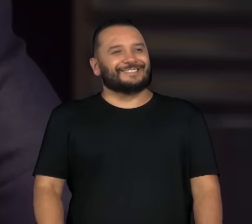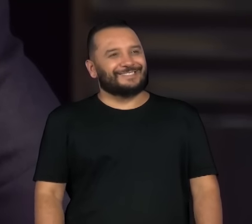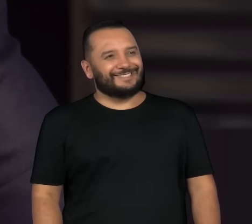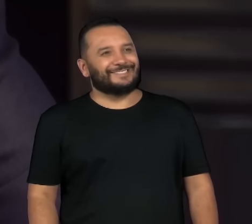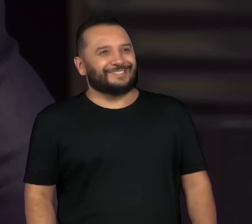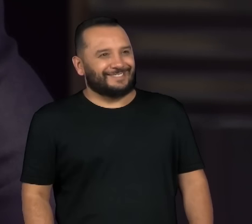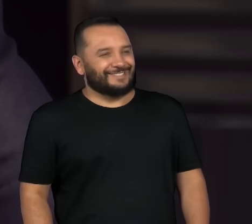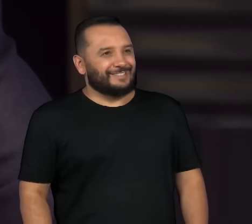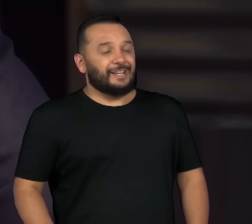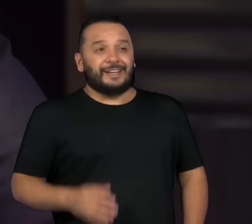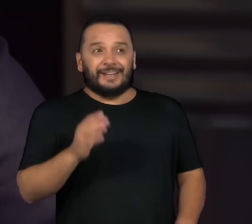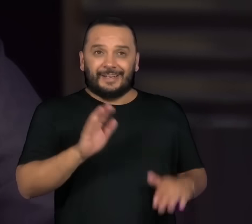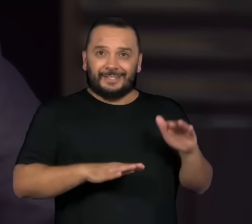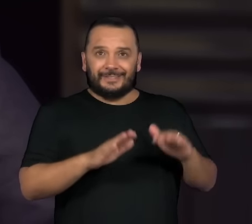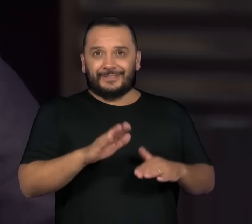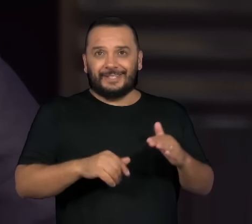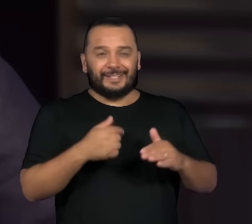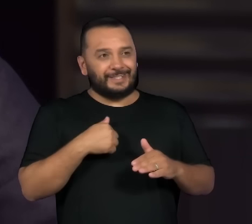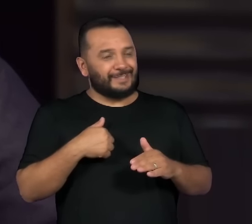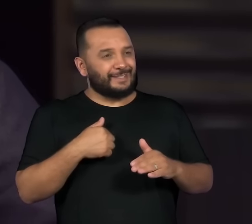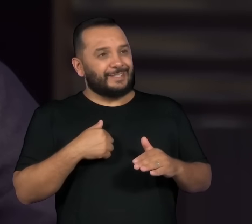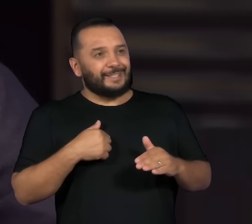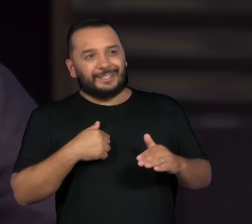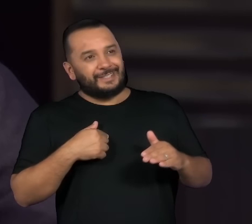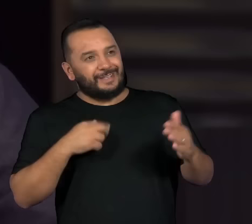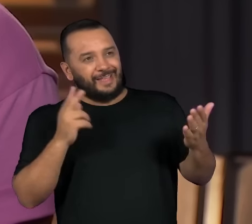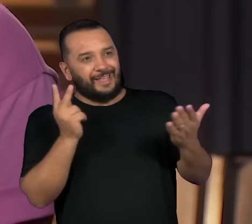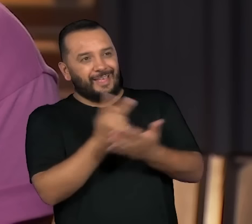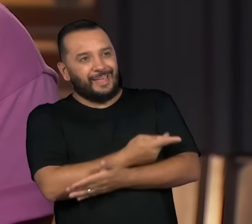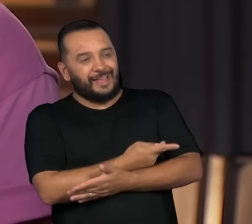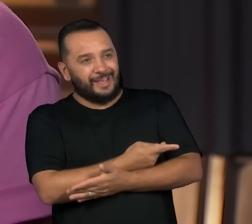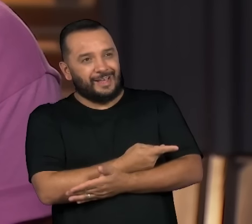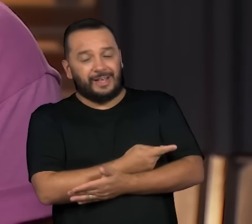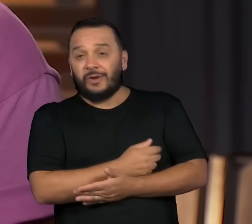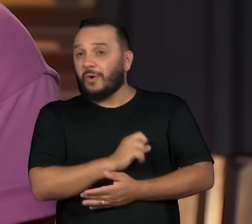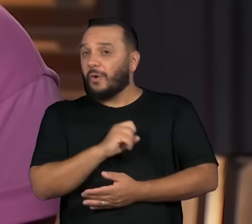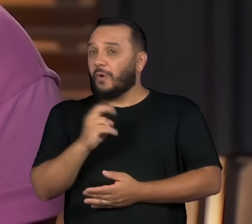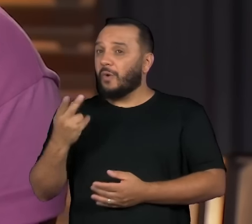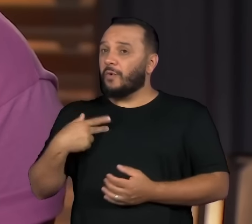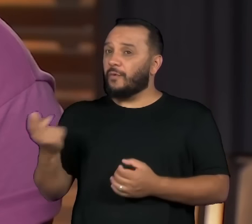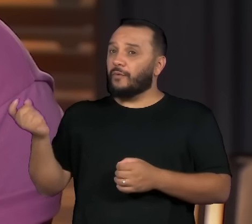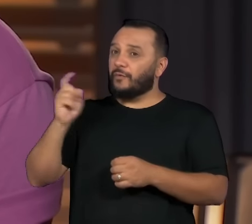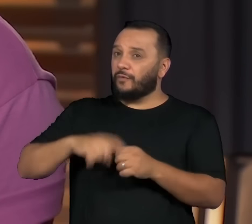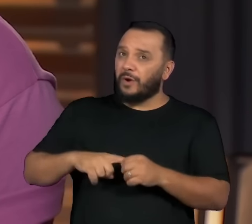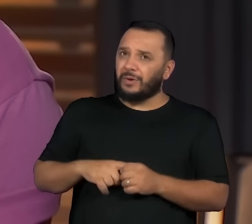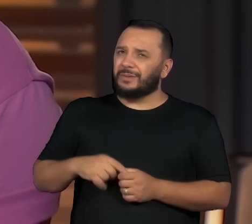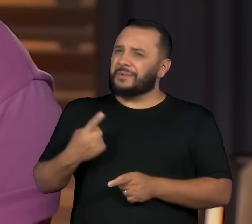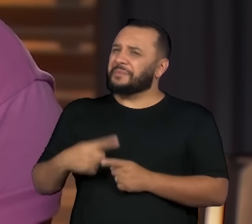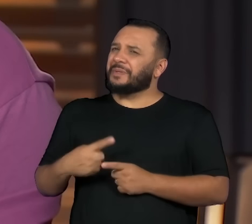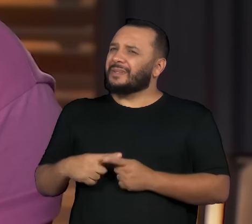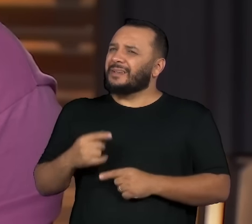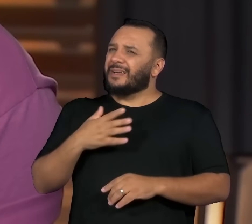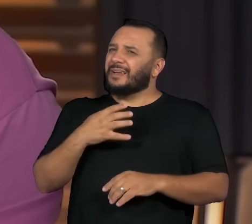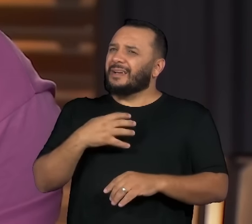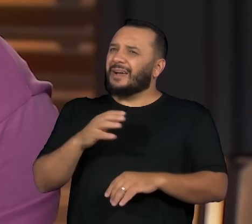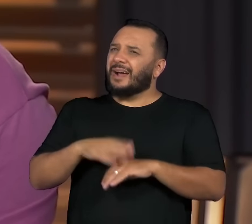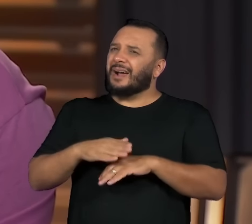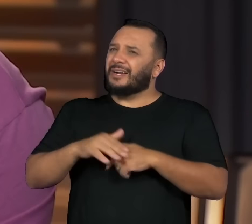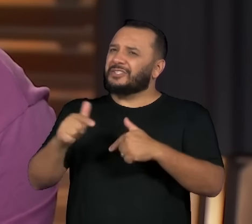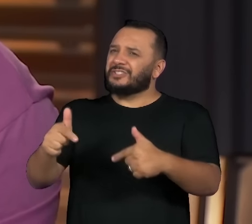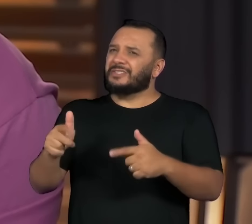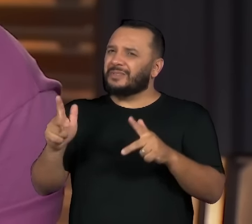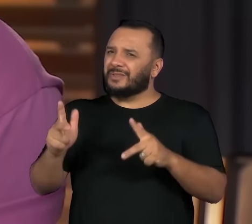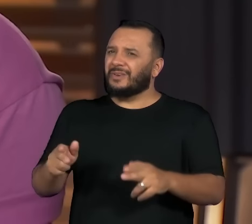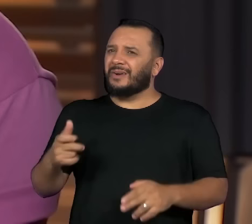Tem dia que bate na trave mesmo, né? Ou vai lá para... Ou então volta, que você faz, meu Deus, por que eu tô agindo como eu tinha 7